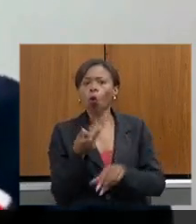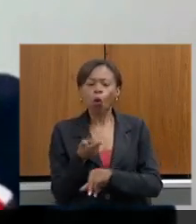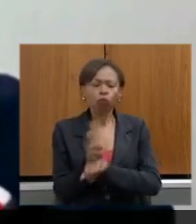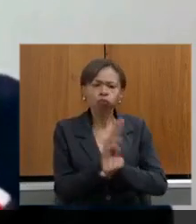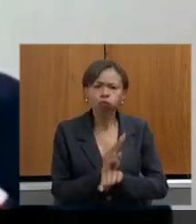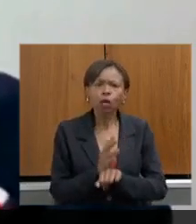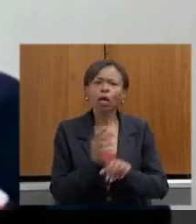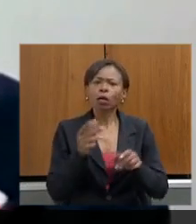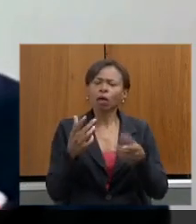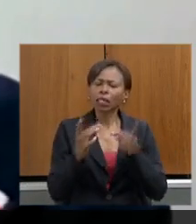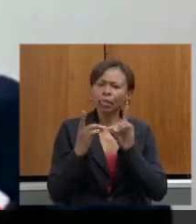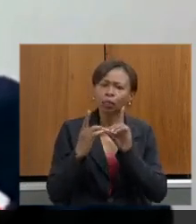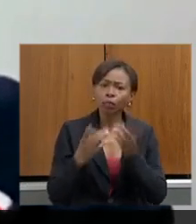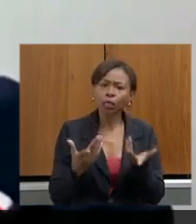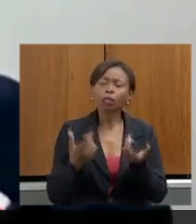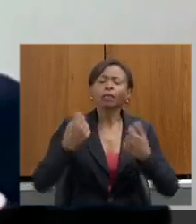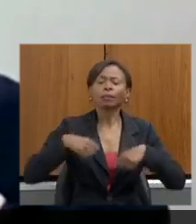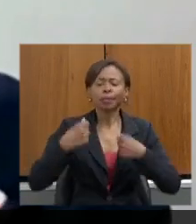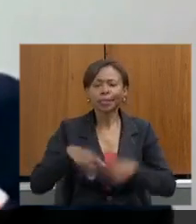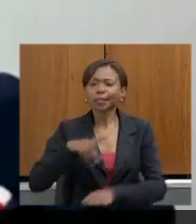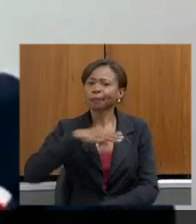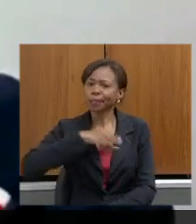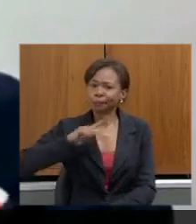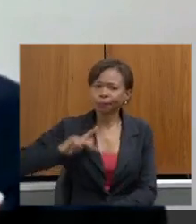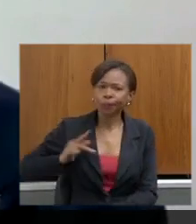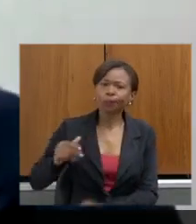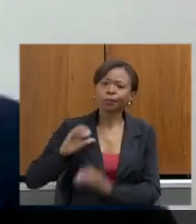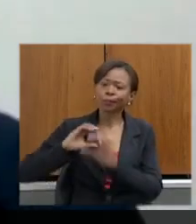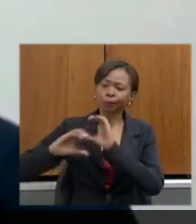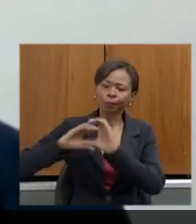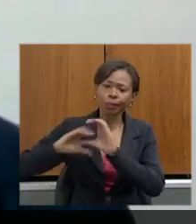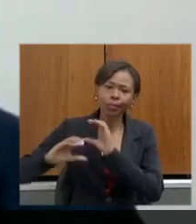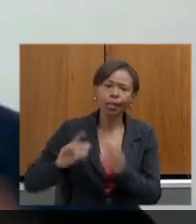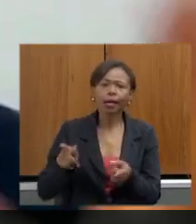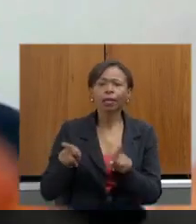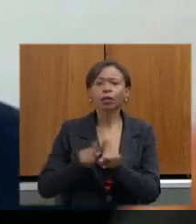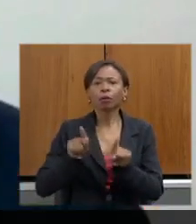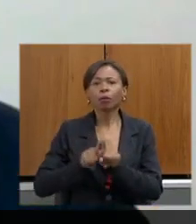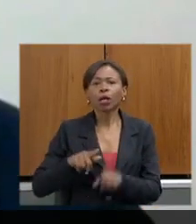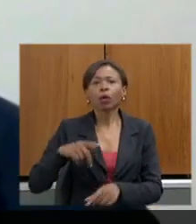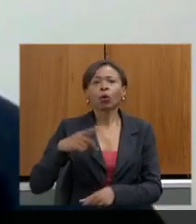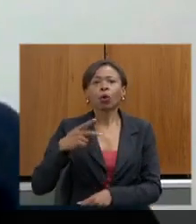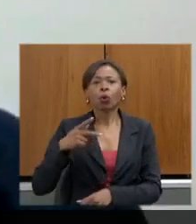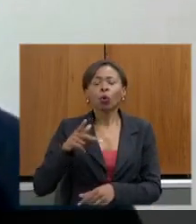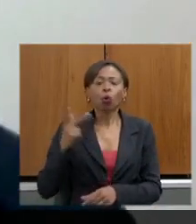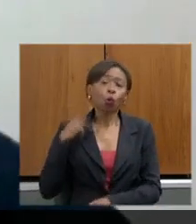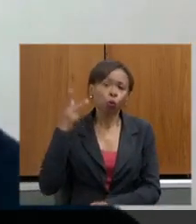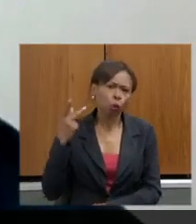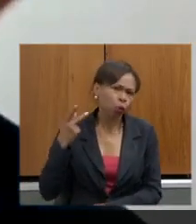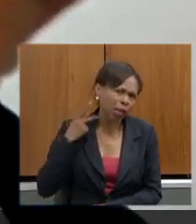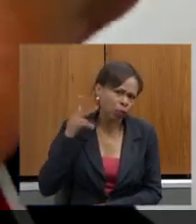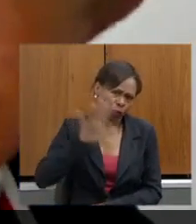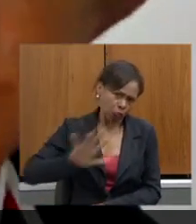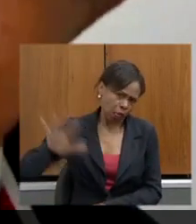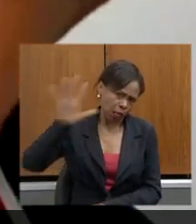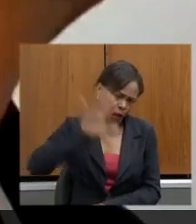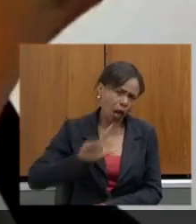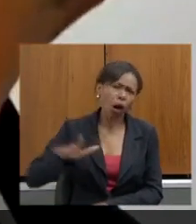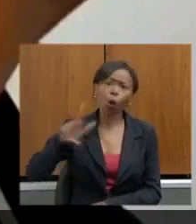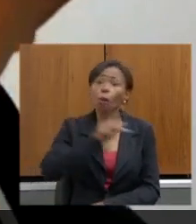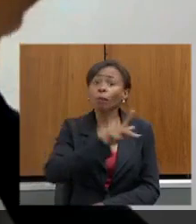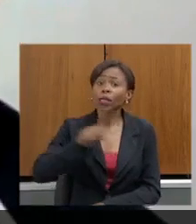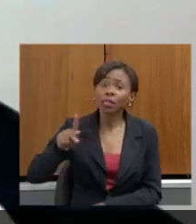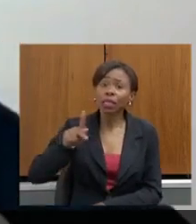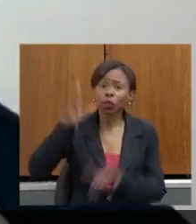então conversar com o ministério público o procurador-geral e com o presidente é do tribunal